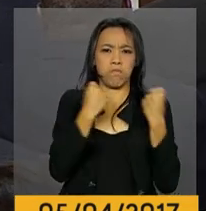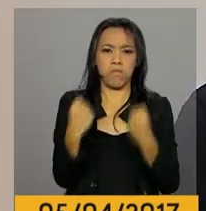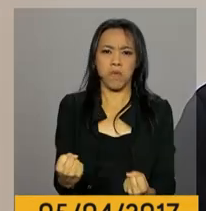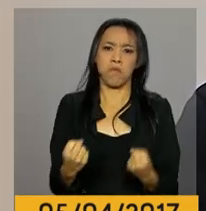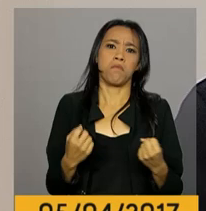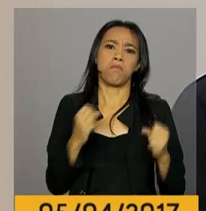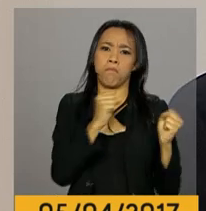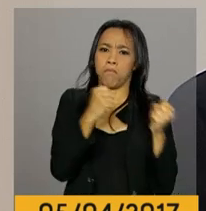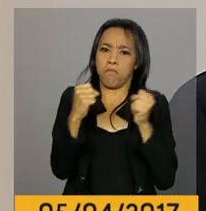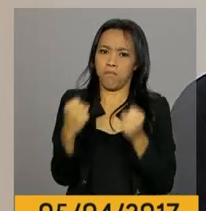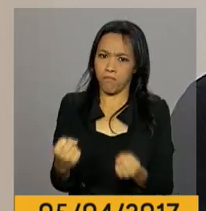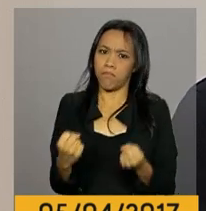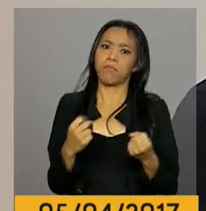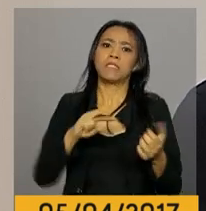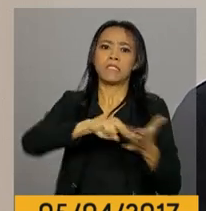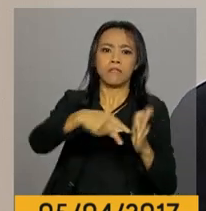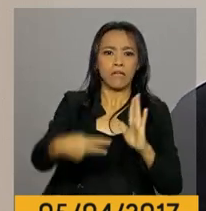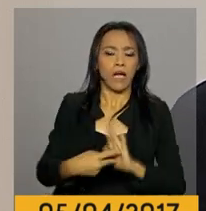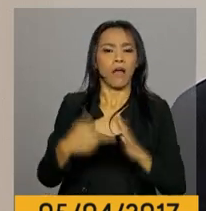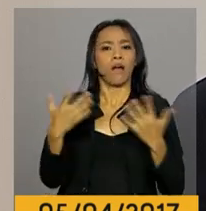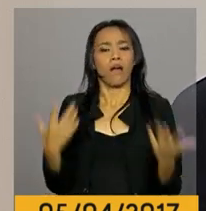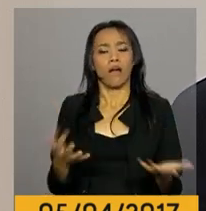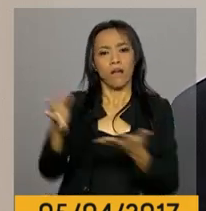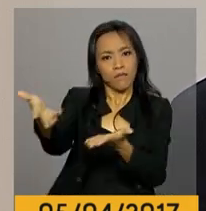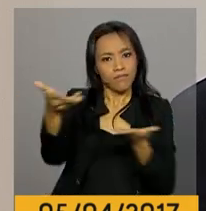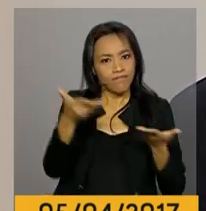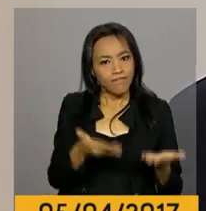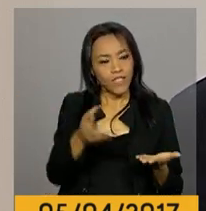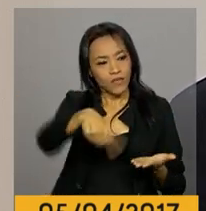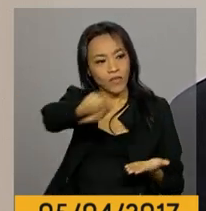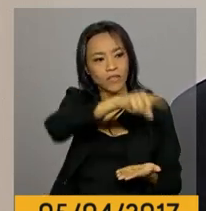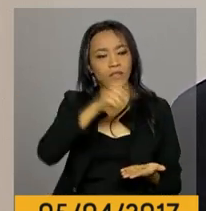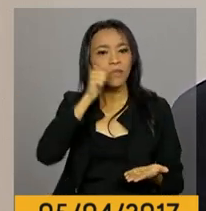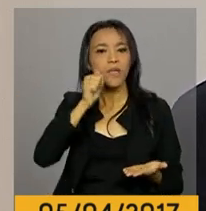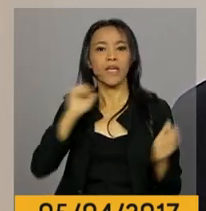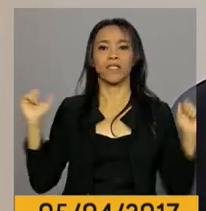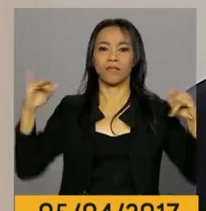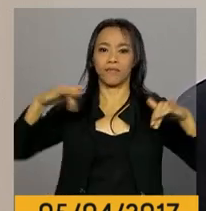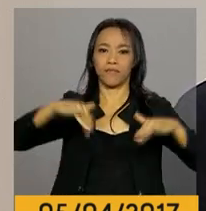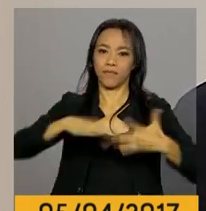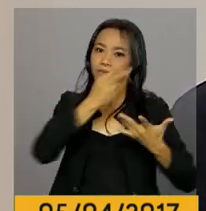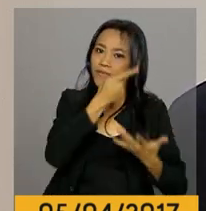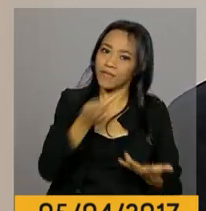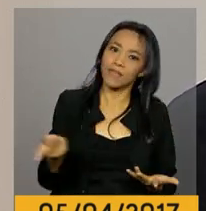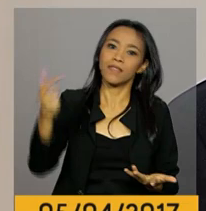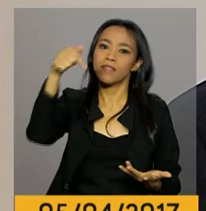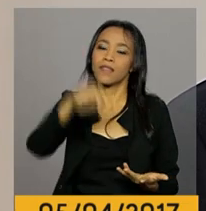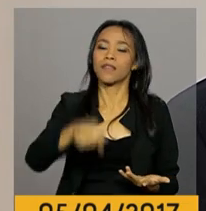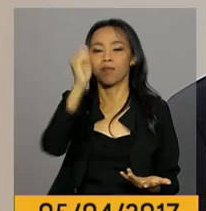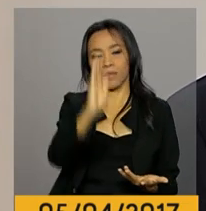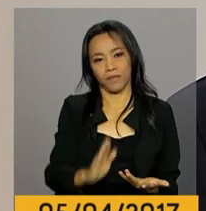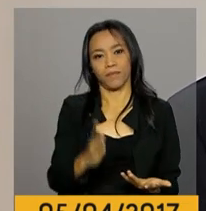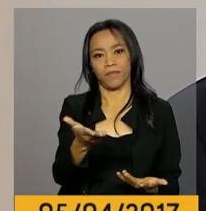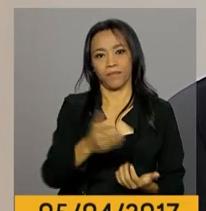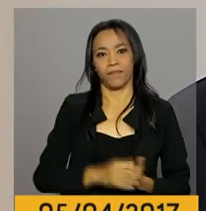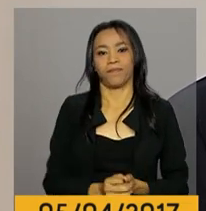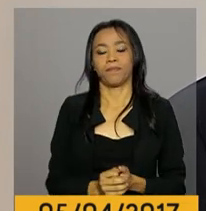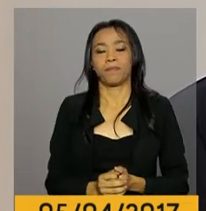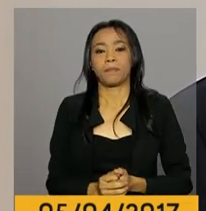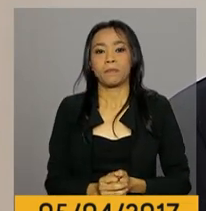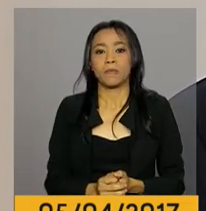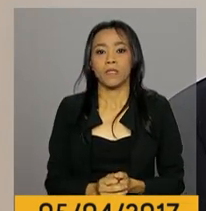importância em Face da presença e da visita que as senhoras parlamentares fazem ao nosso país ah